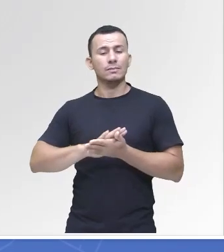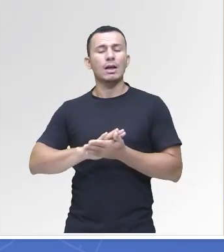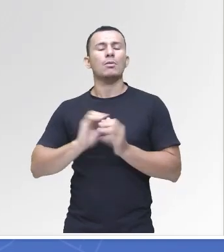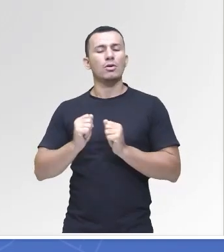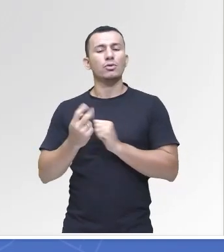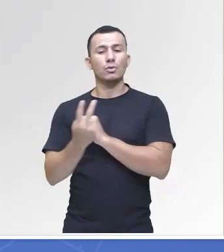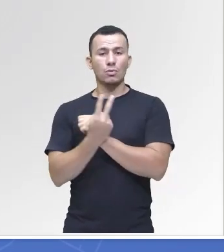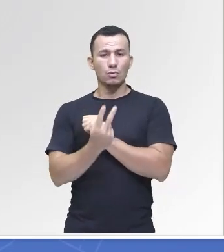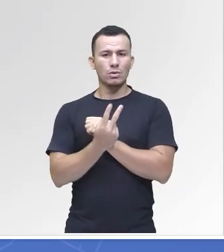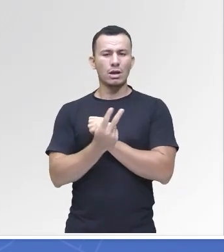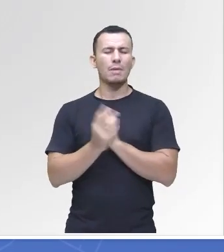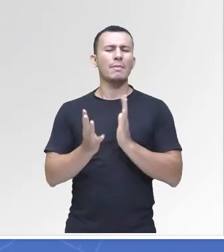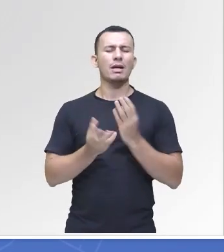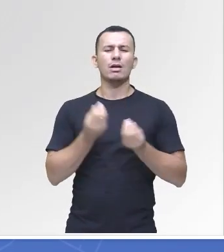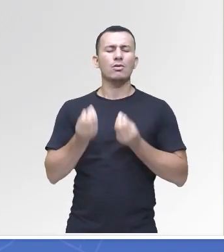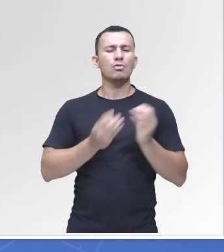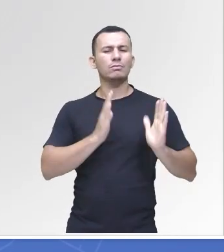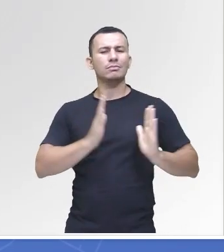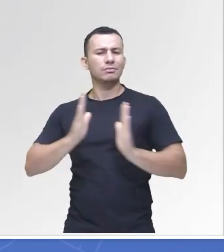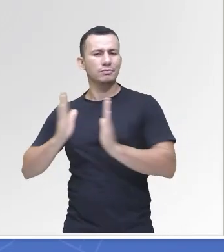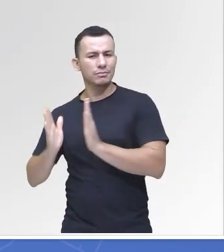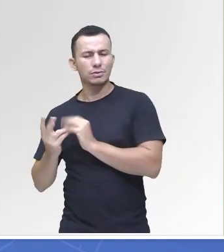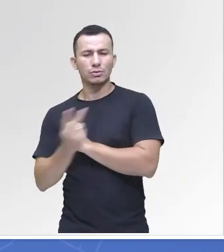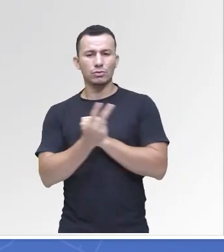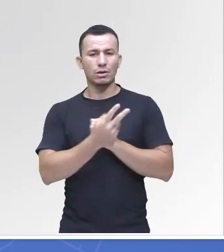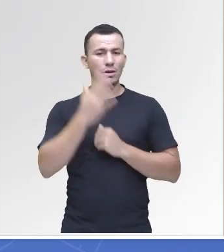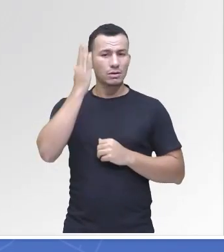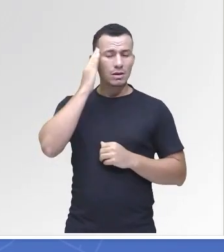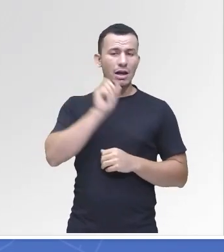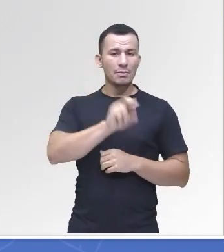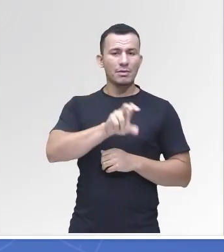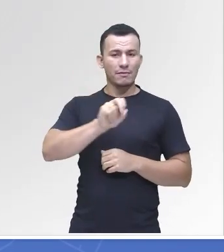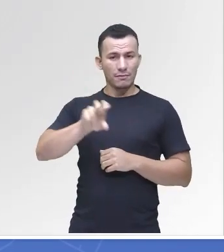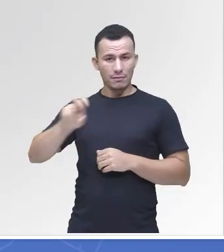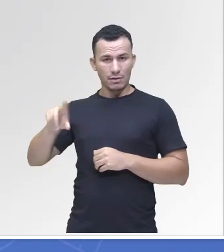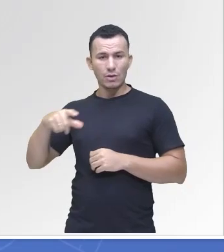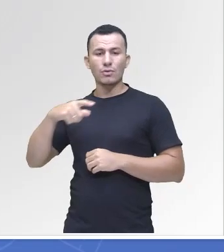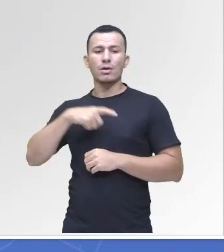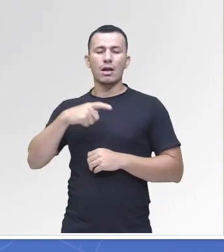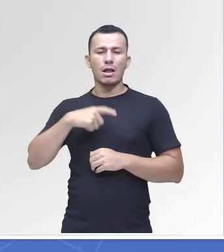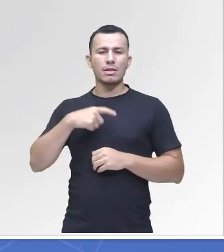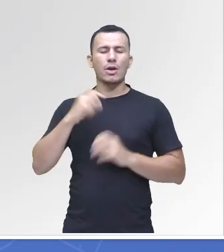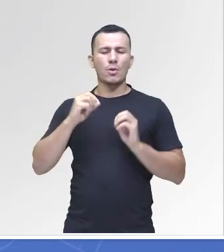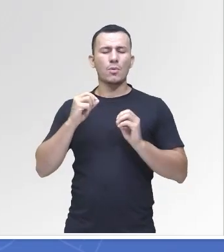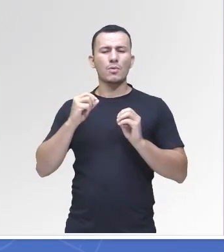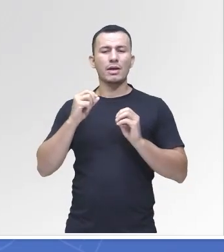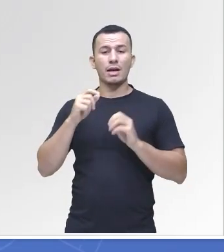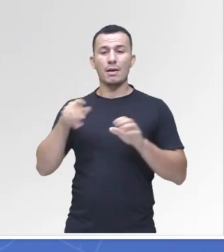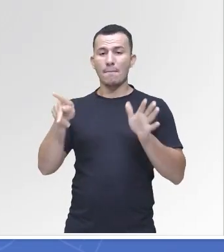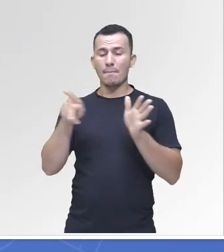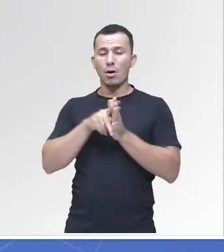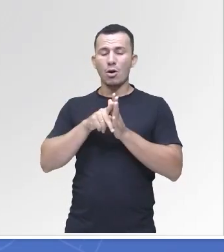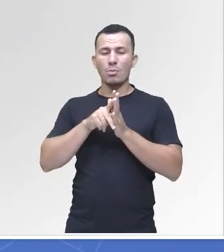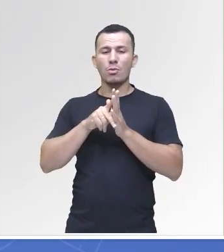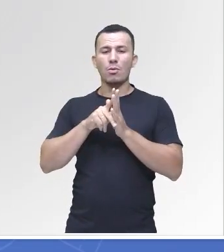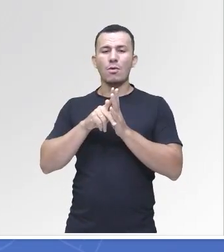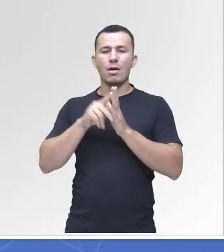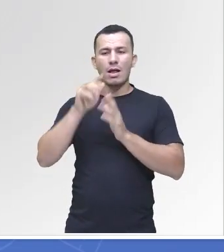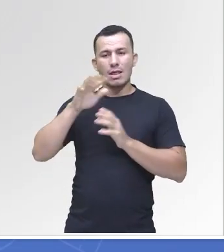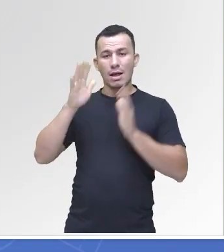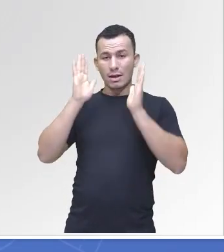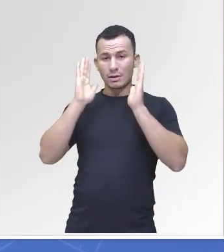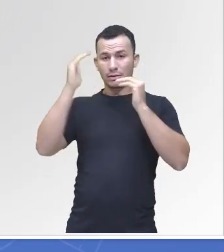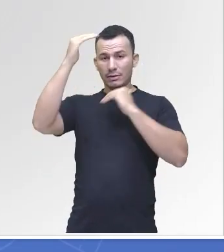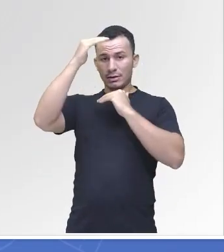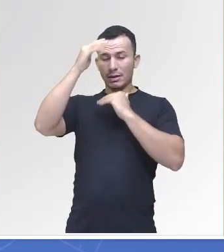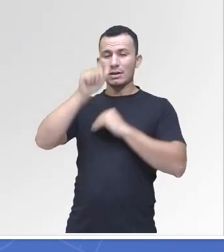qual é o método de prevenção? A gente sabe que o vírus ele está presente aqui, ó, né? No nosso sistema respiratório. E aí,